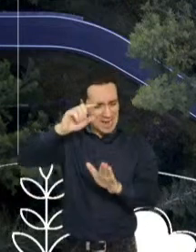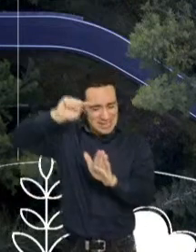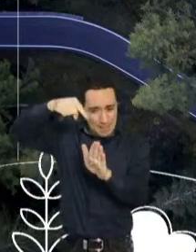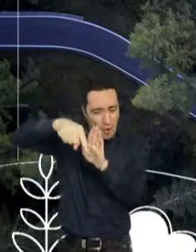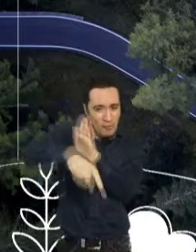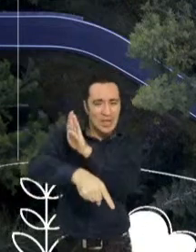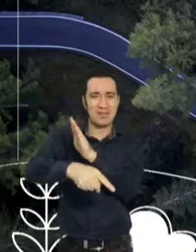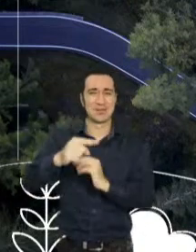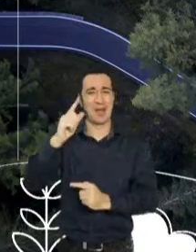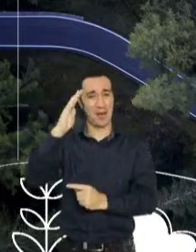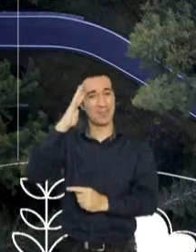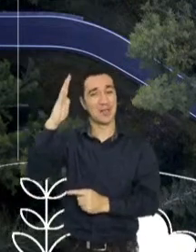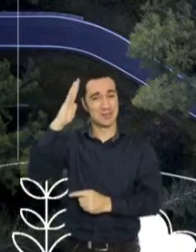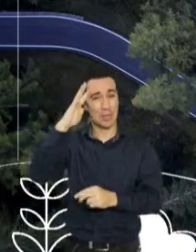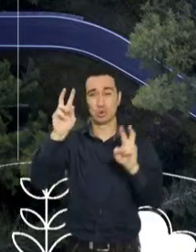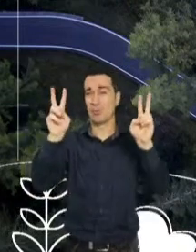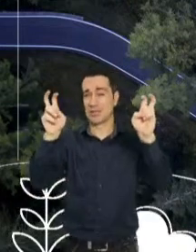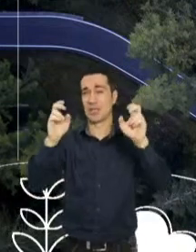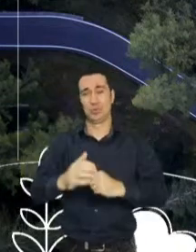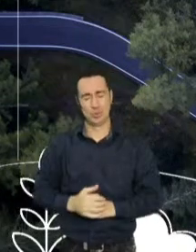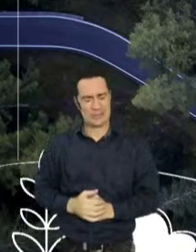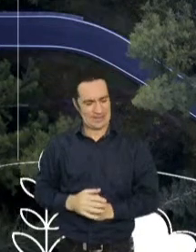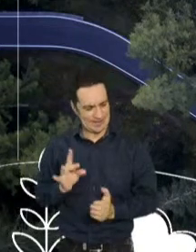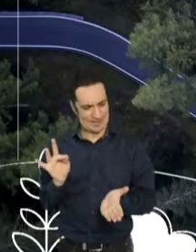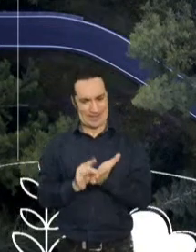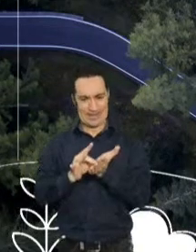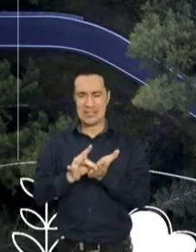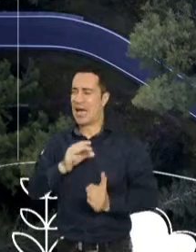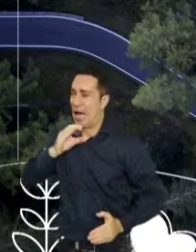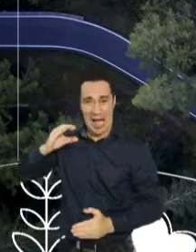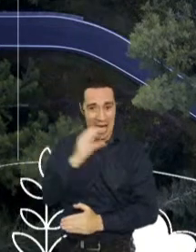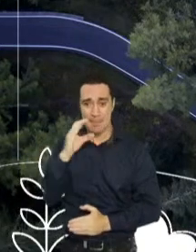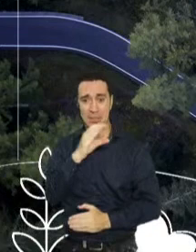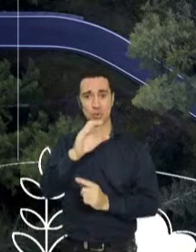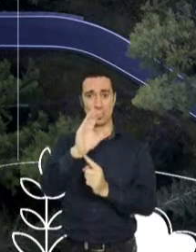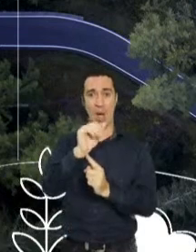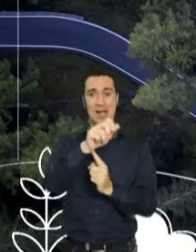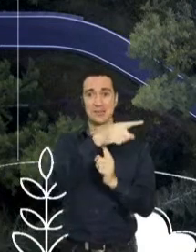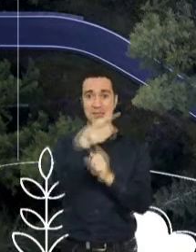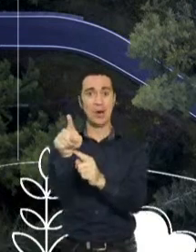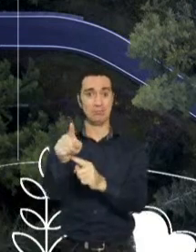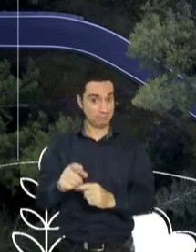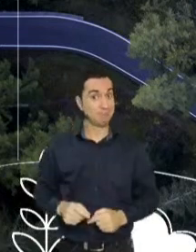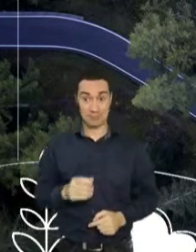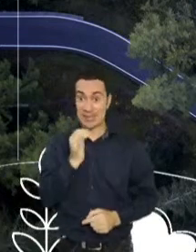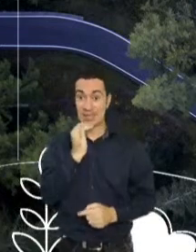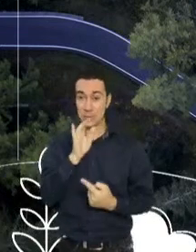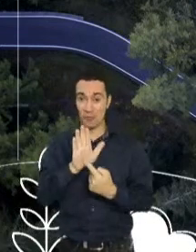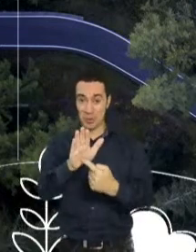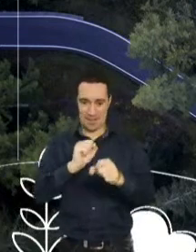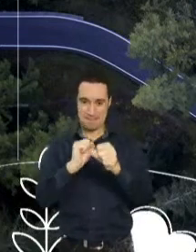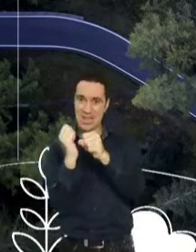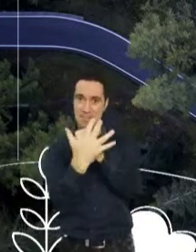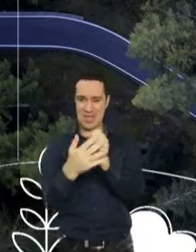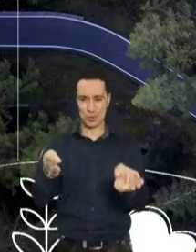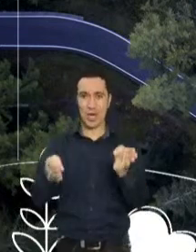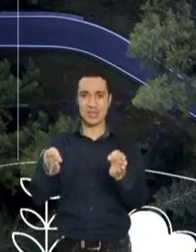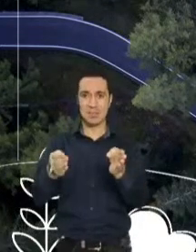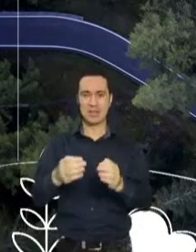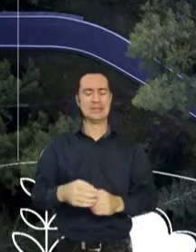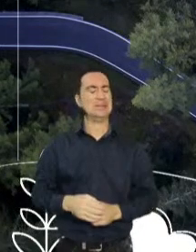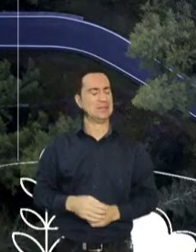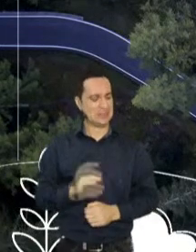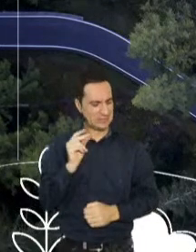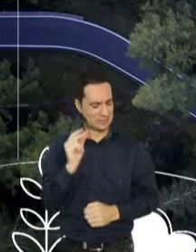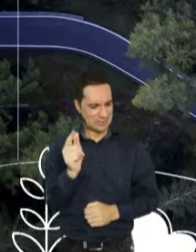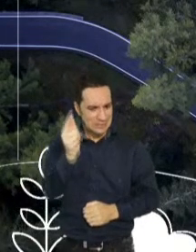aprofundássemos a nossa reflexão e reação, né? Exemplos. Durante a pandemia, nós vimos um céu